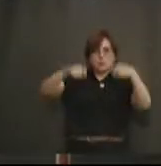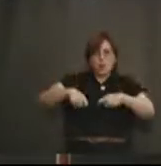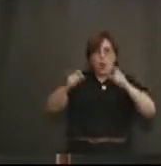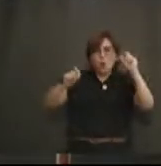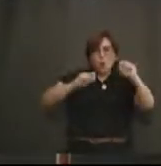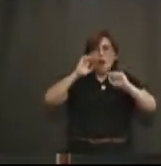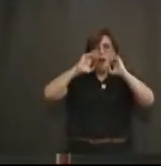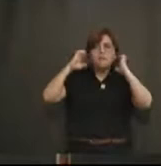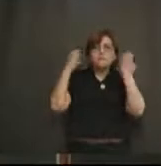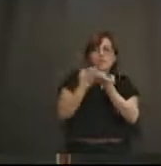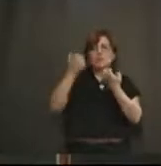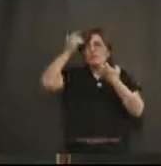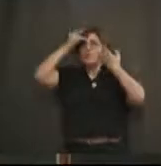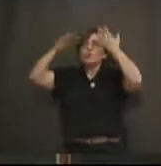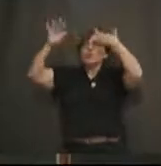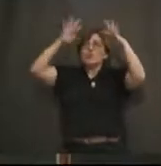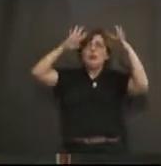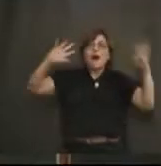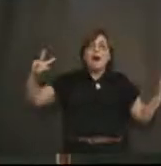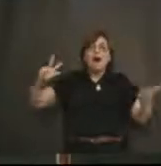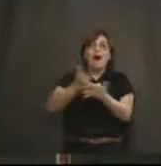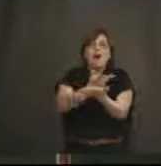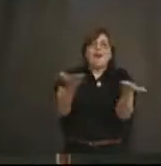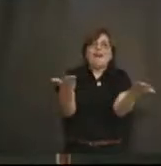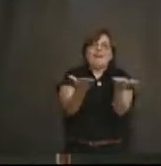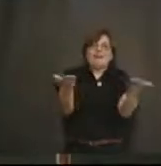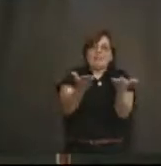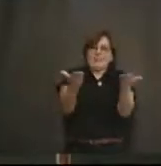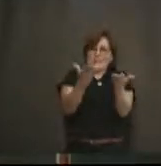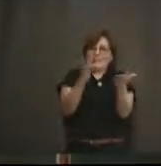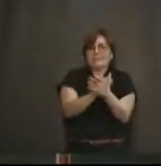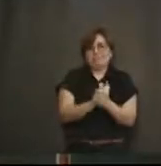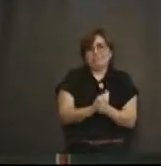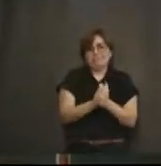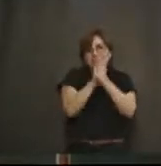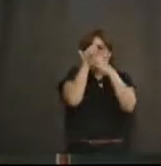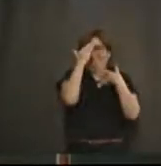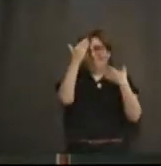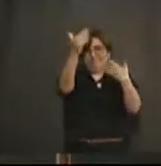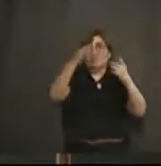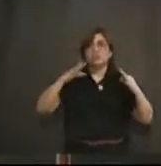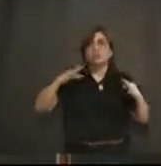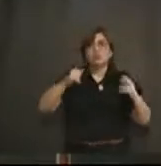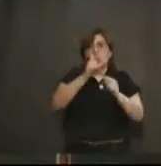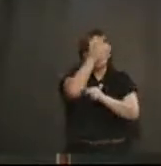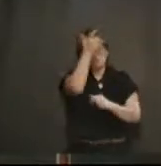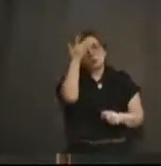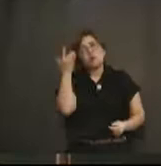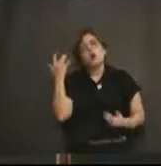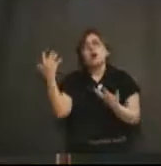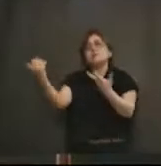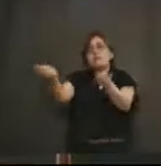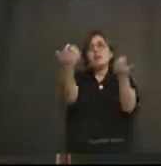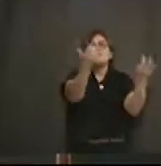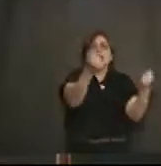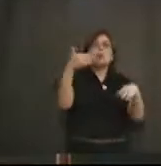uma realidade. E quero agradecer a todas as pessoas que aceitaram de participar como